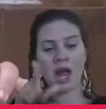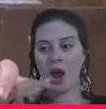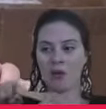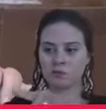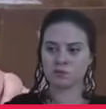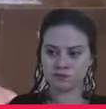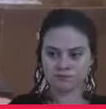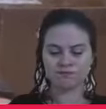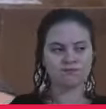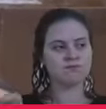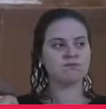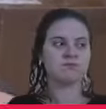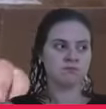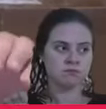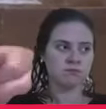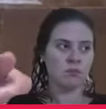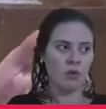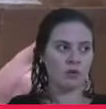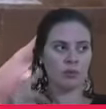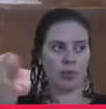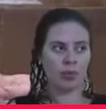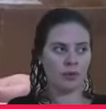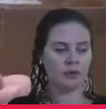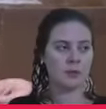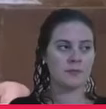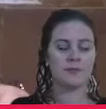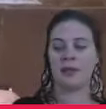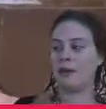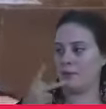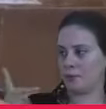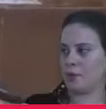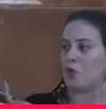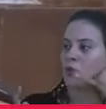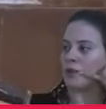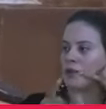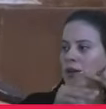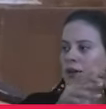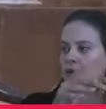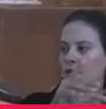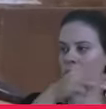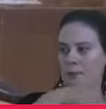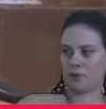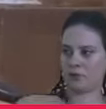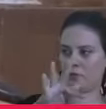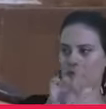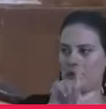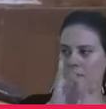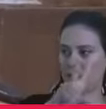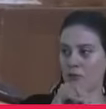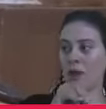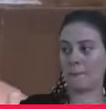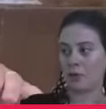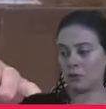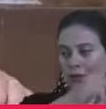disse assim eu vou ligar para o ministro no caso o Ministro Flávio Dino e o que ele decidir se era feito aí eu disse